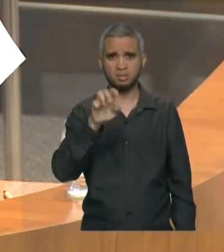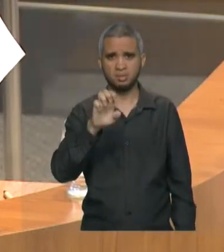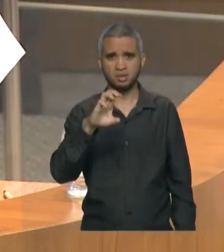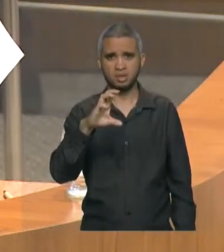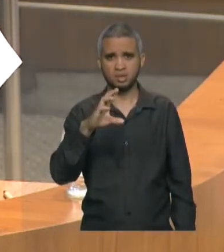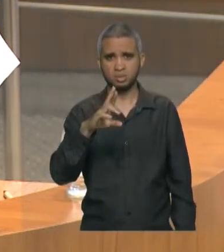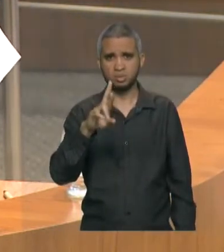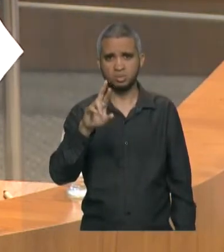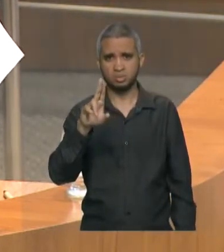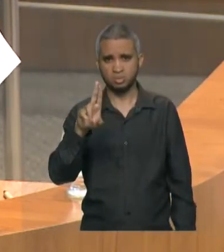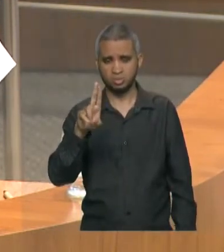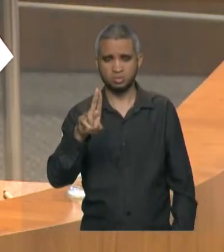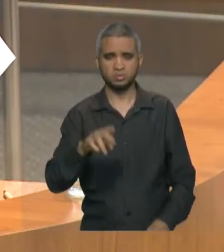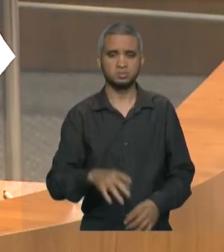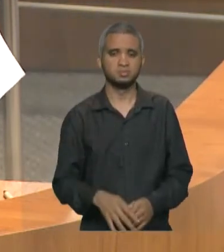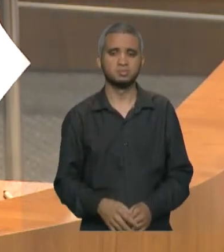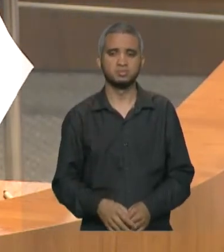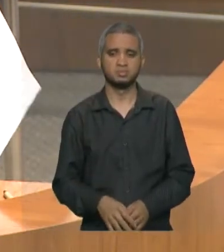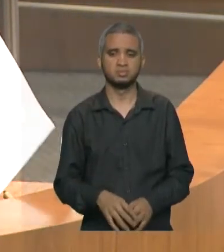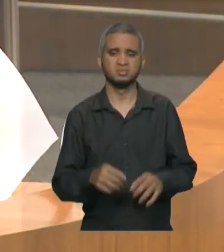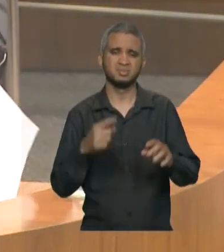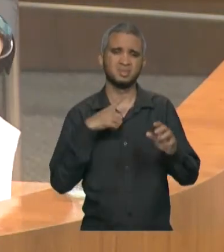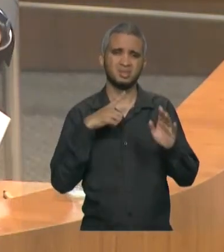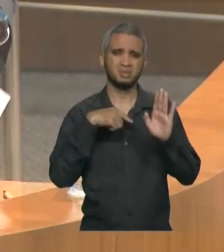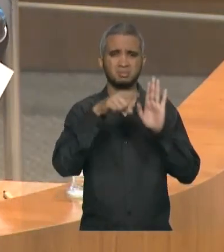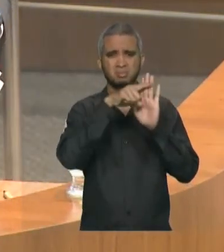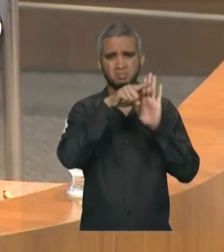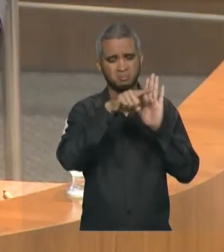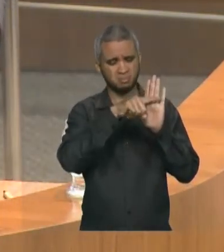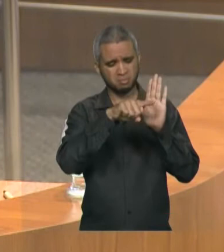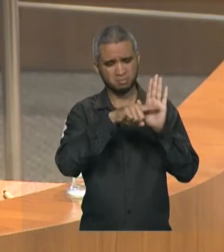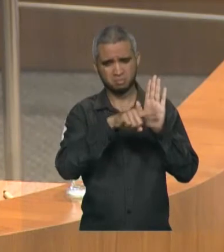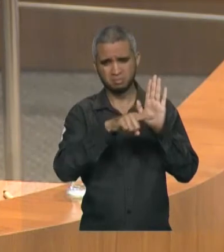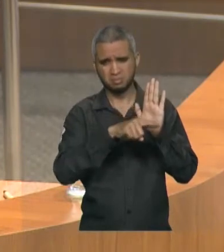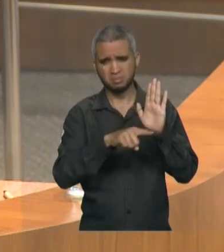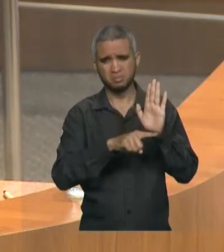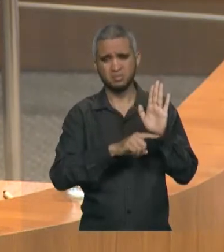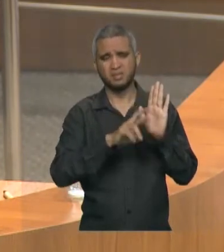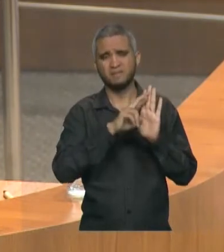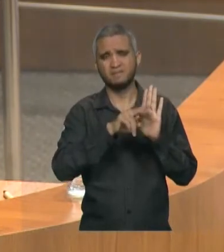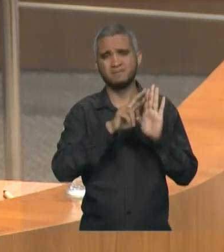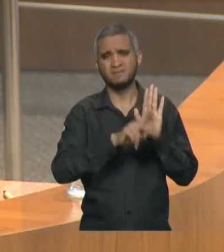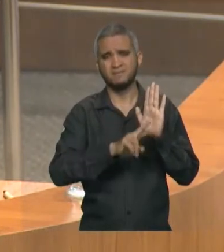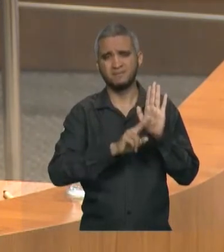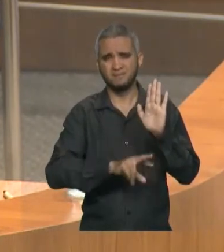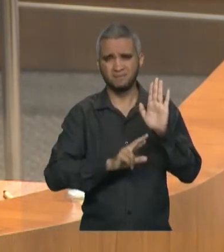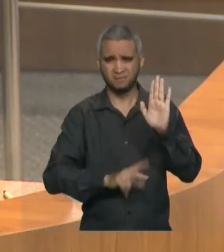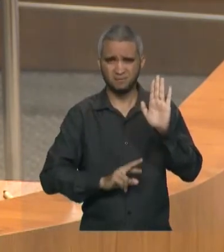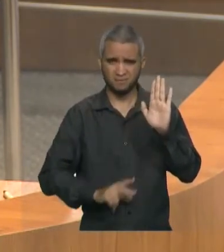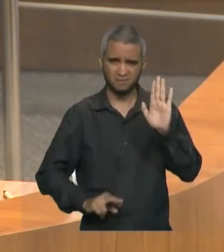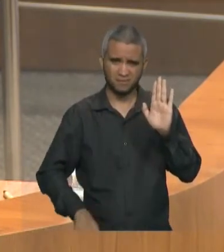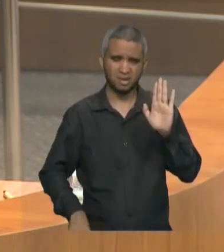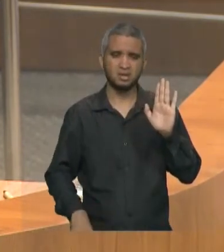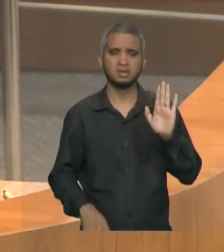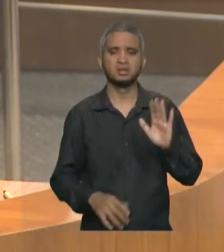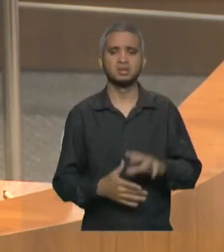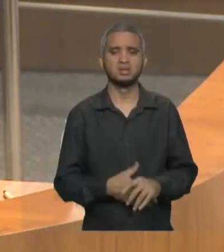São Luís. Enfim, várias emendas parlamentares,